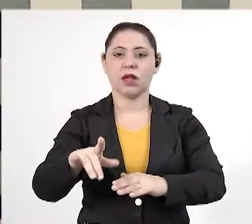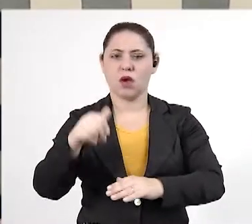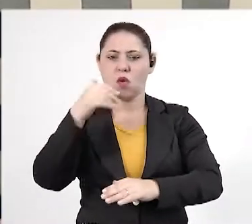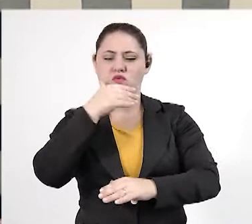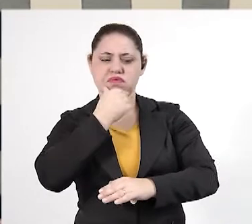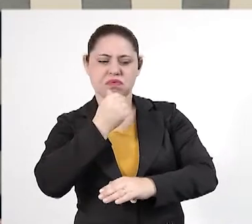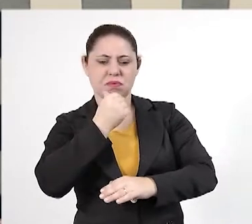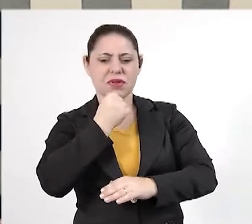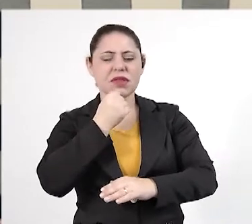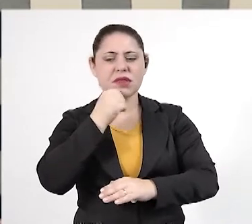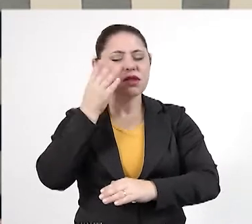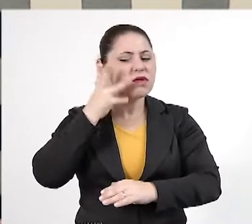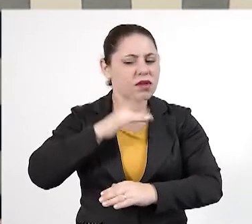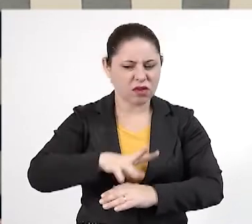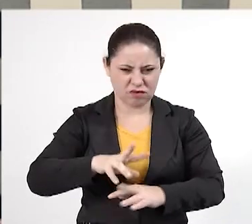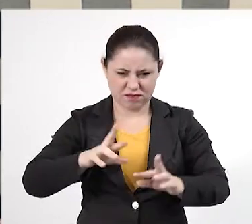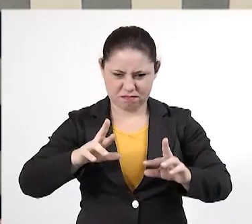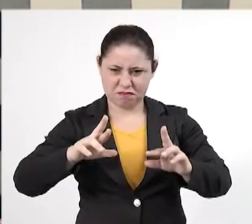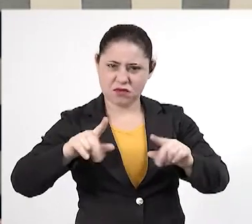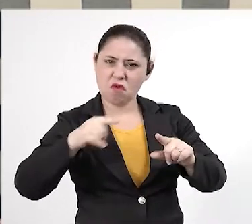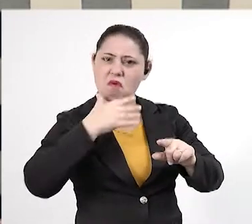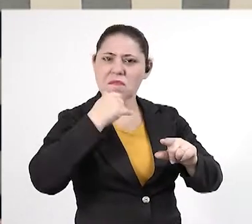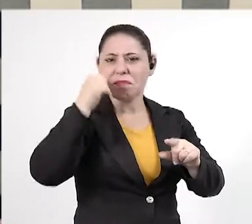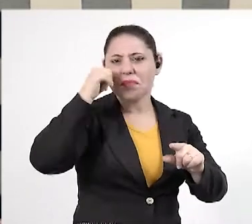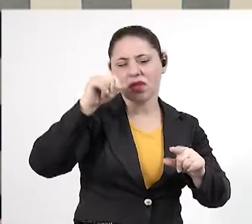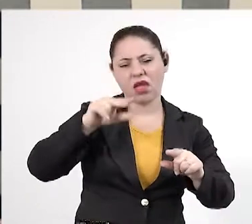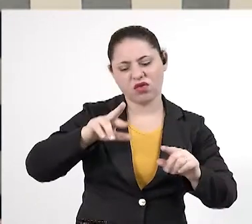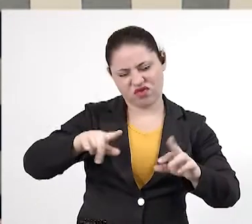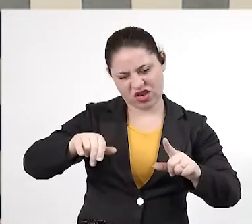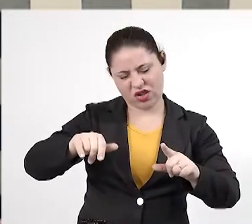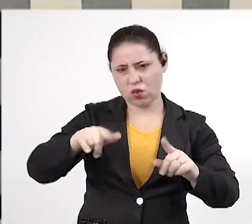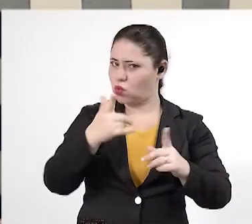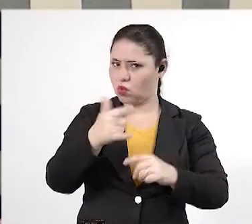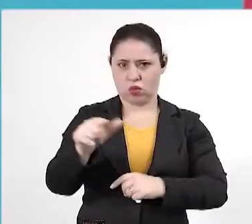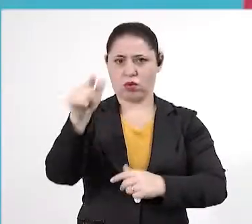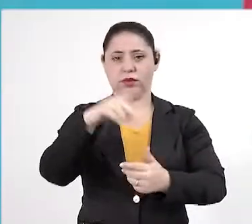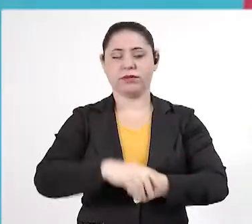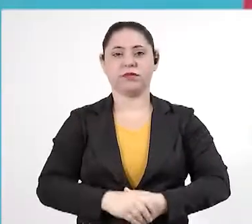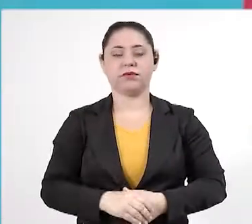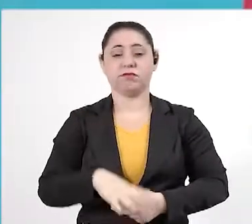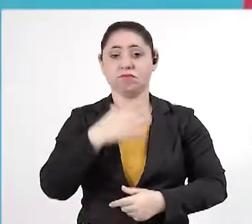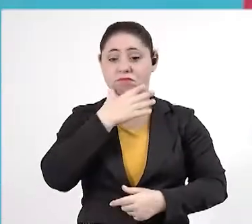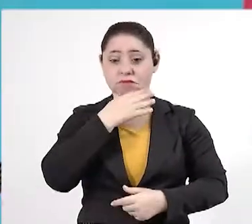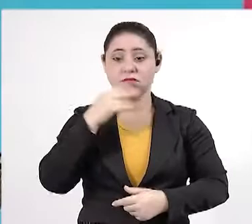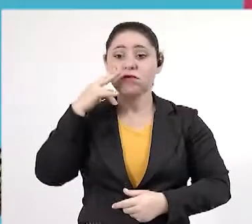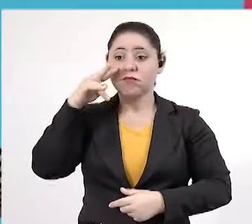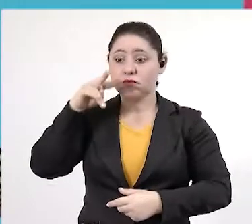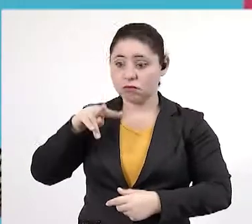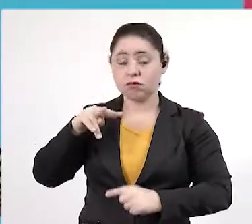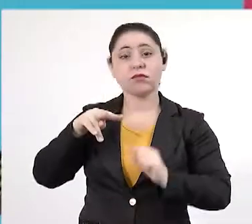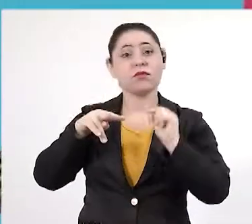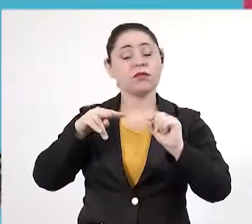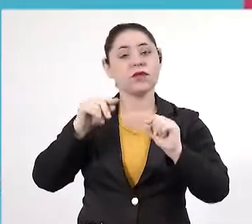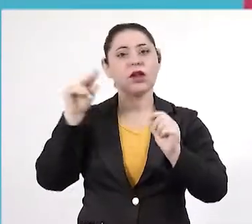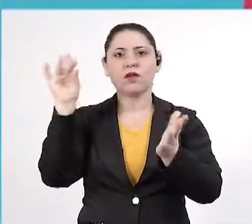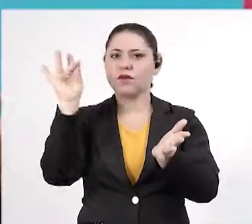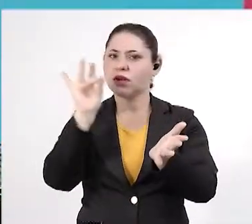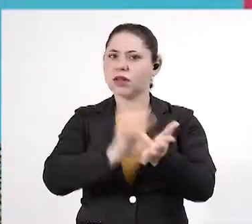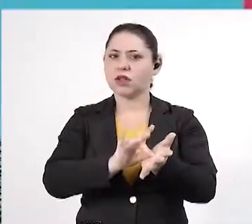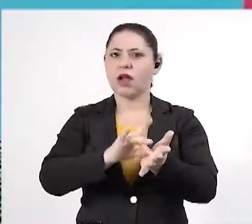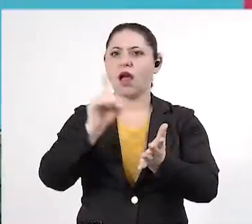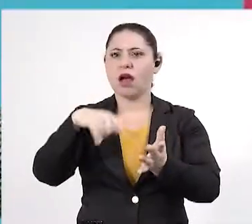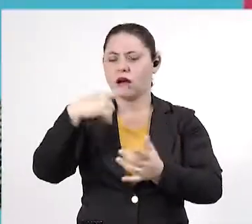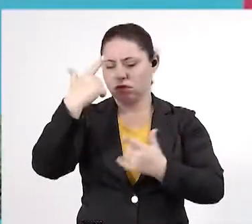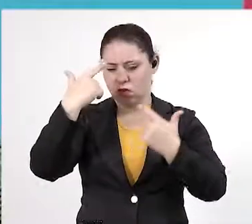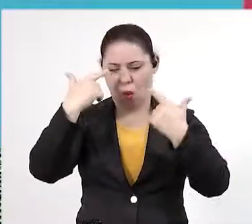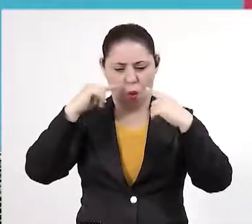já não veem mais essa diferença entre homens e mulheres. Não, eles veem que realmente eles